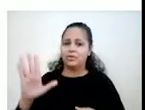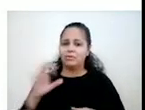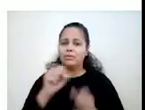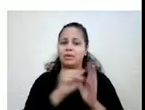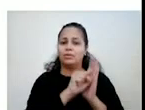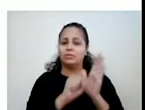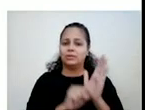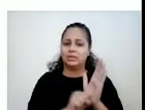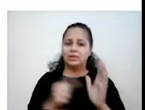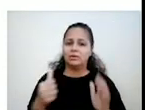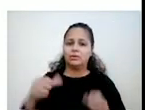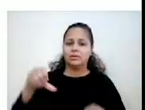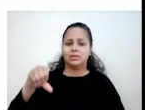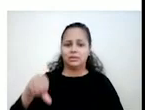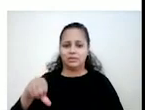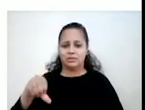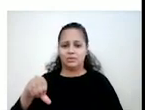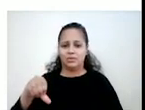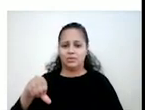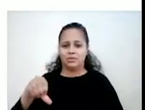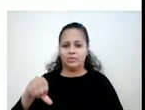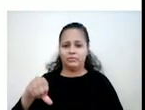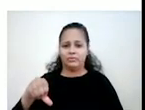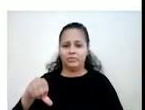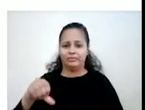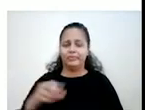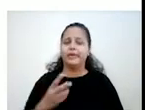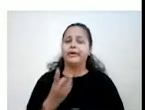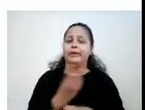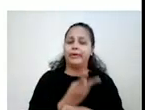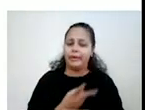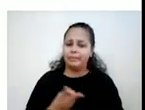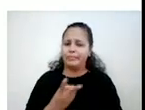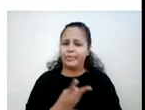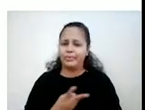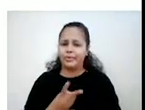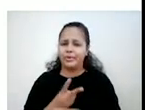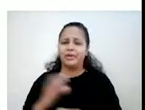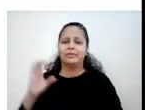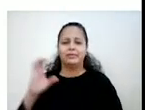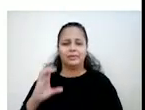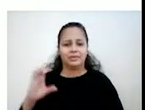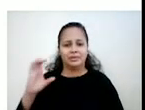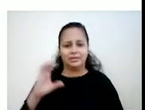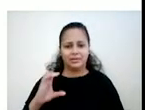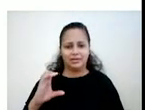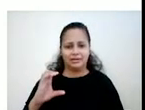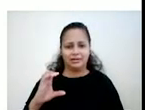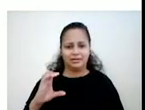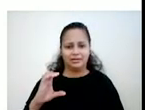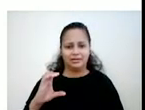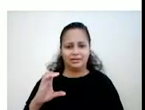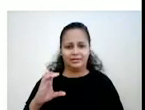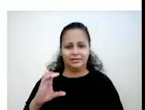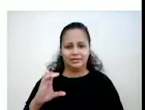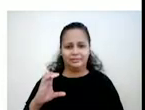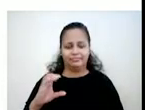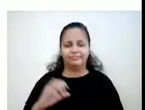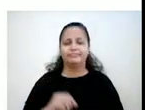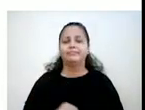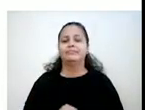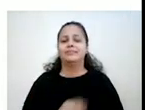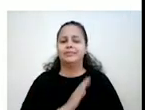e procuravam dar, então, uma base científica à prática de discriminação,